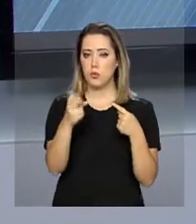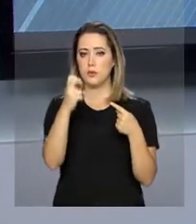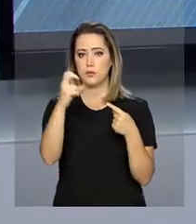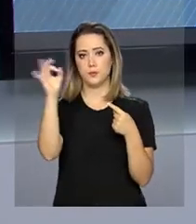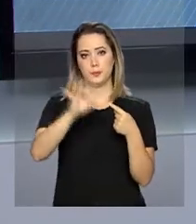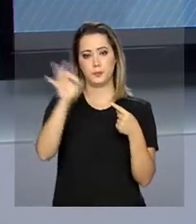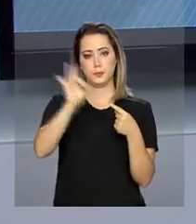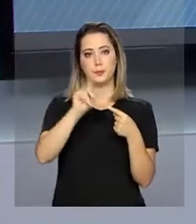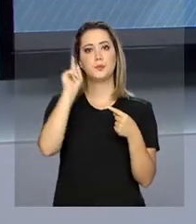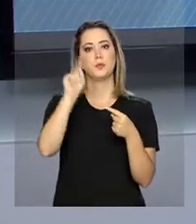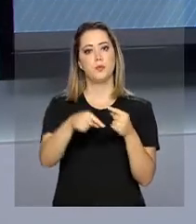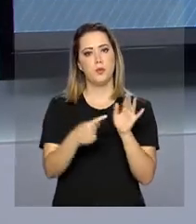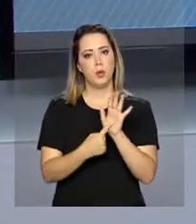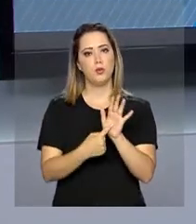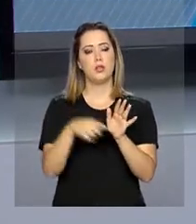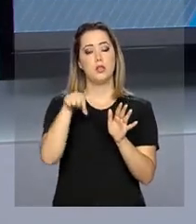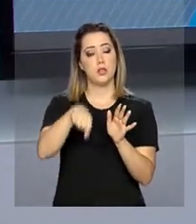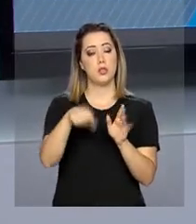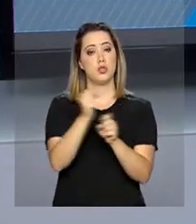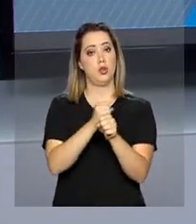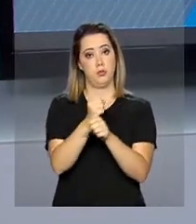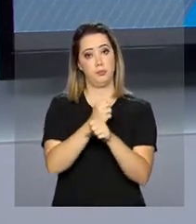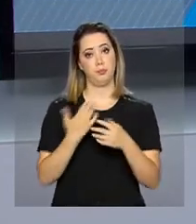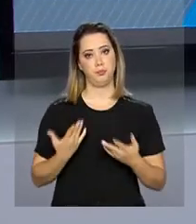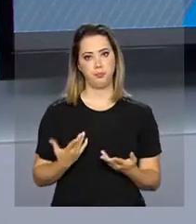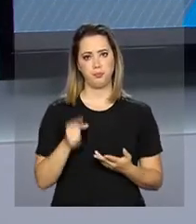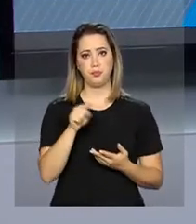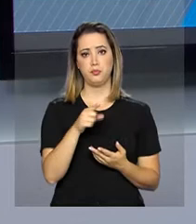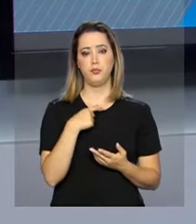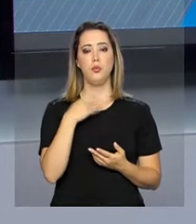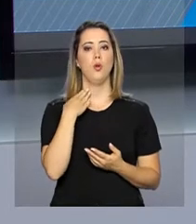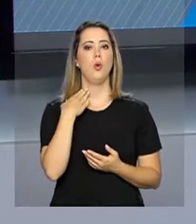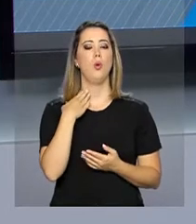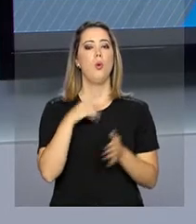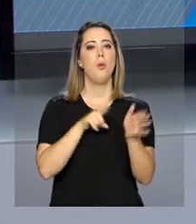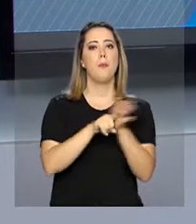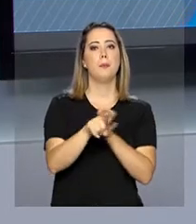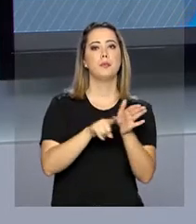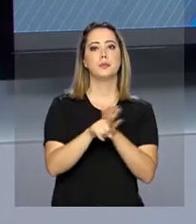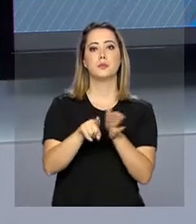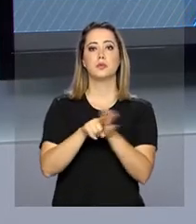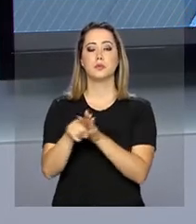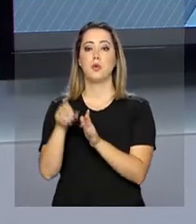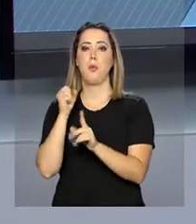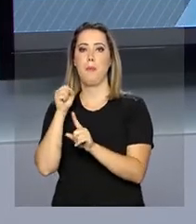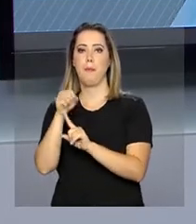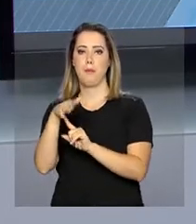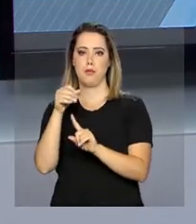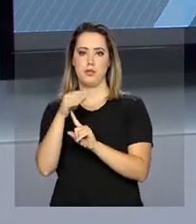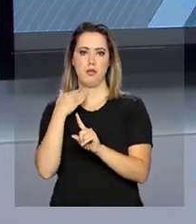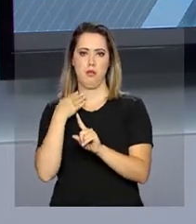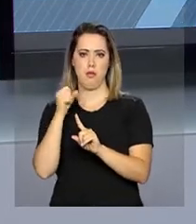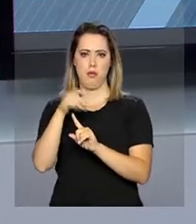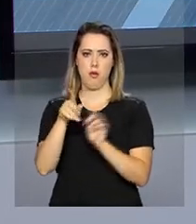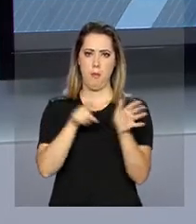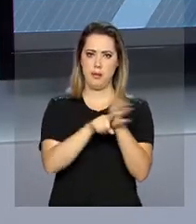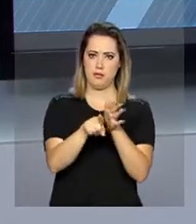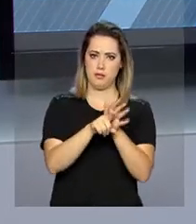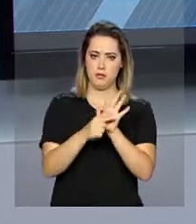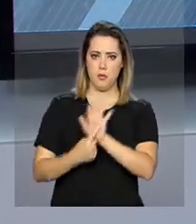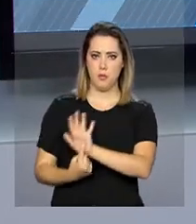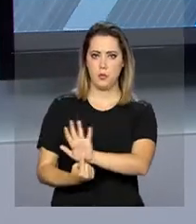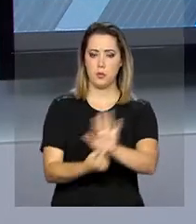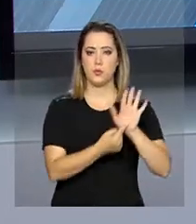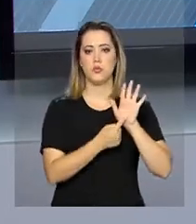4,5% estabelecida para este ano. De acordo com o boletim Focus divulgado pelo Banco Central, não houve alteração na projeção